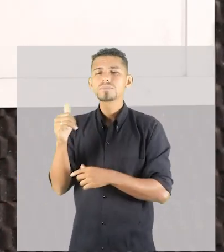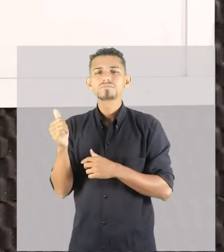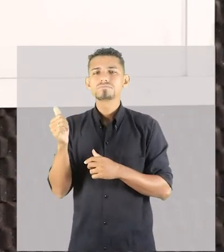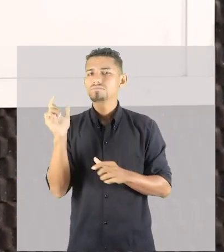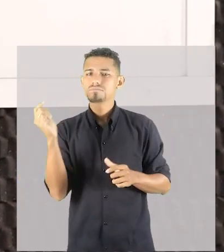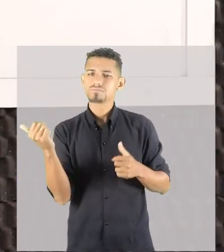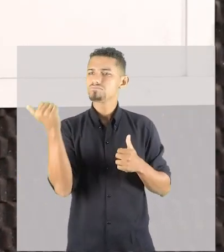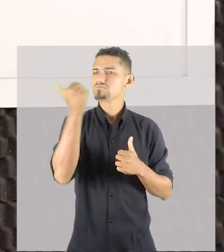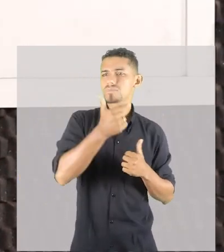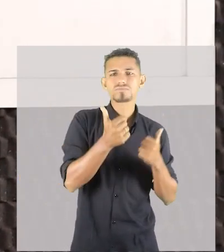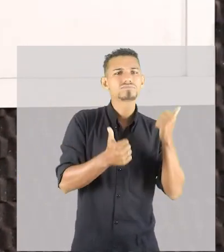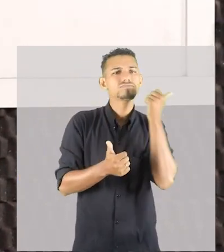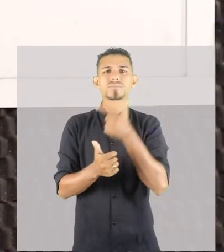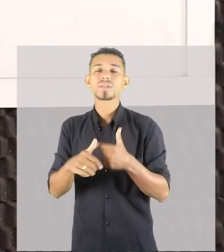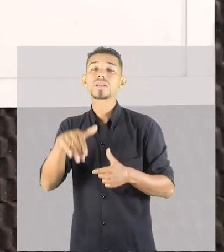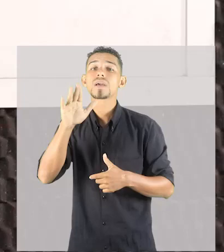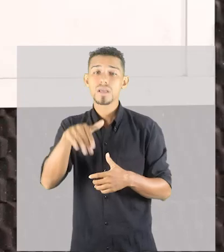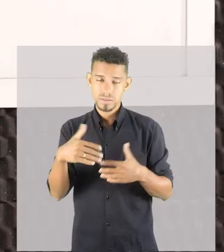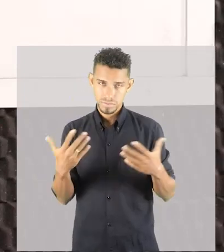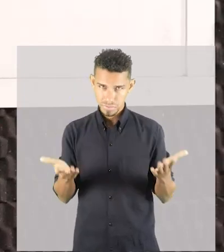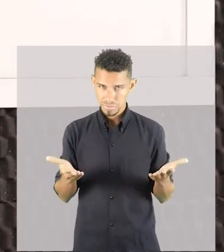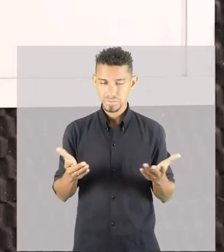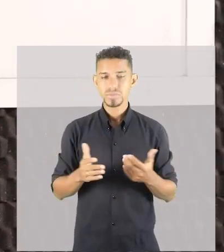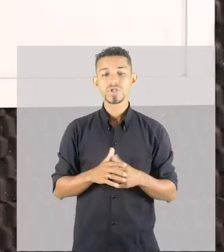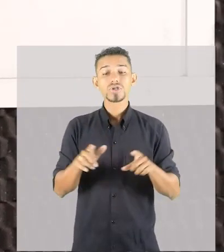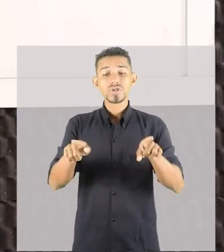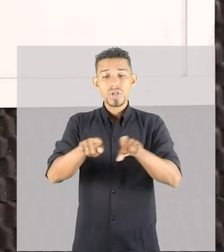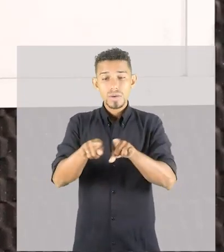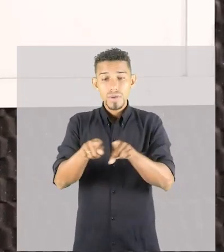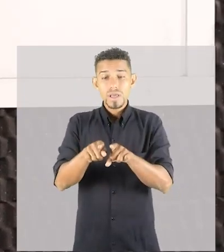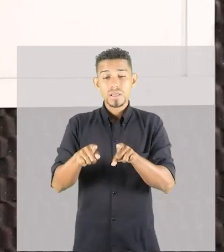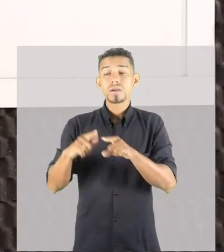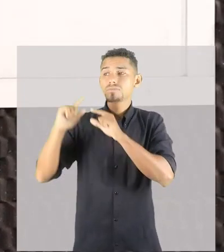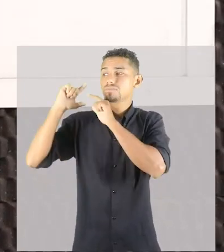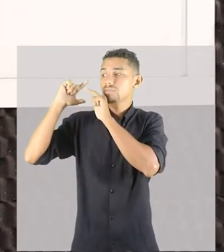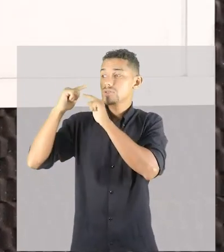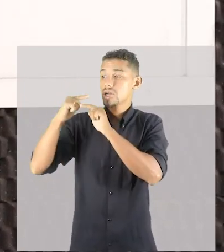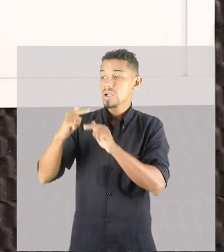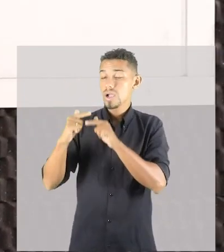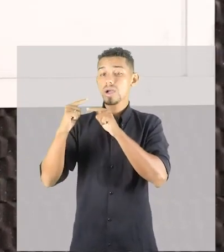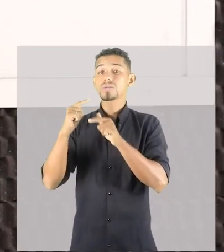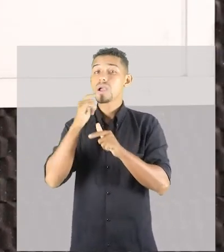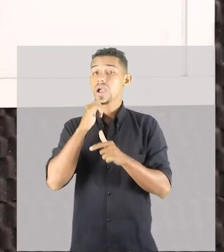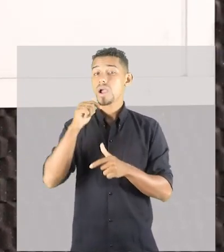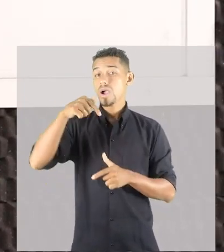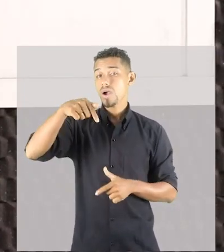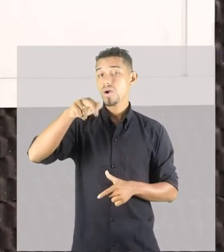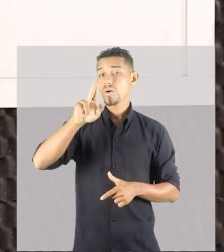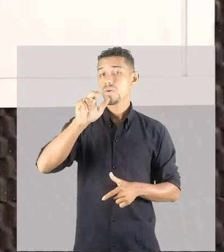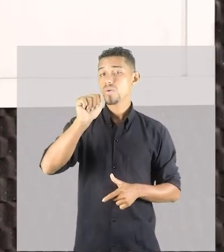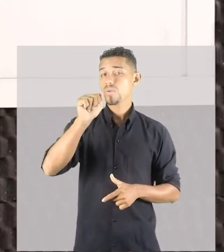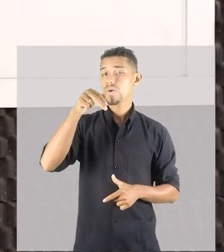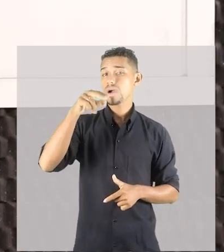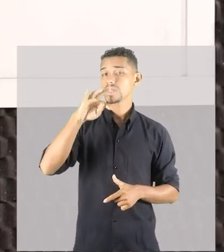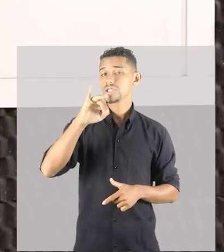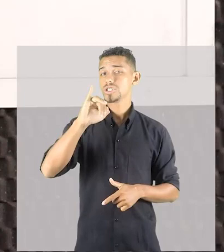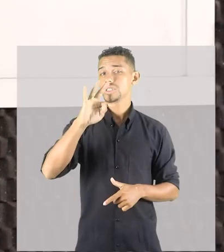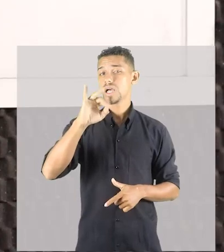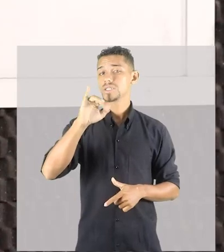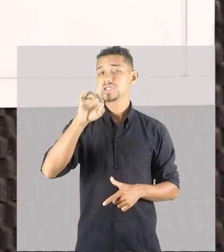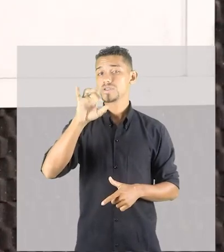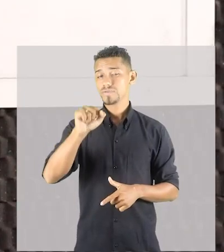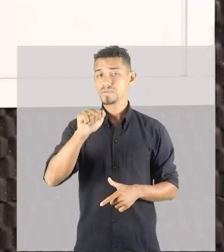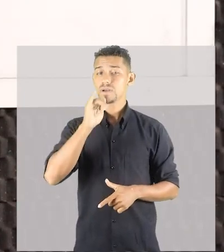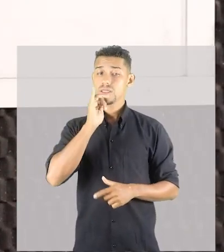ali inibindo quem, certo? A gente vem aqui também para a herança quantitativa, tá? Na herança quantitativa,